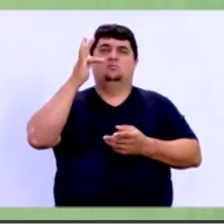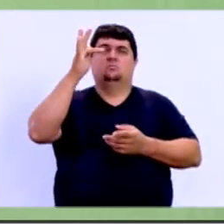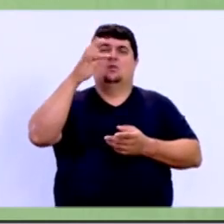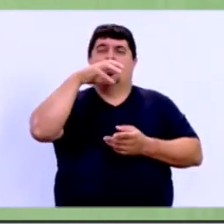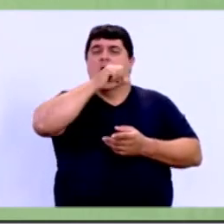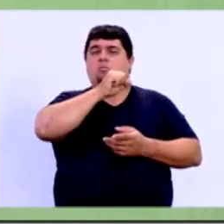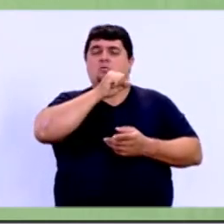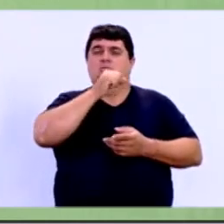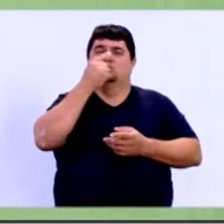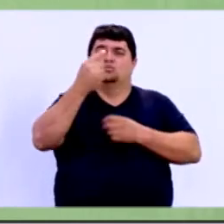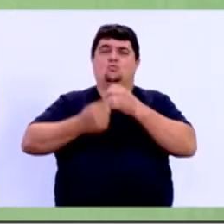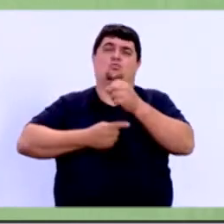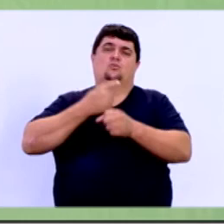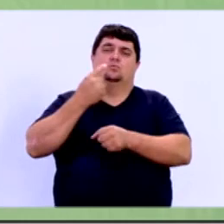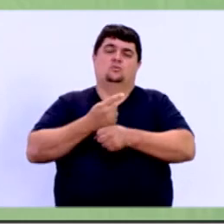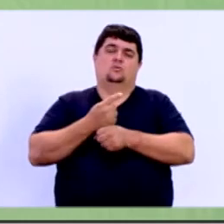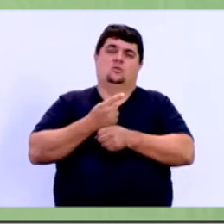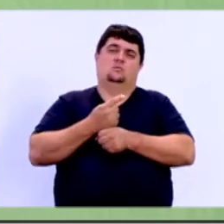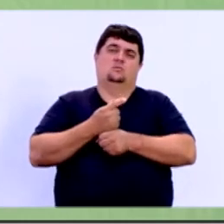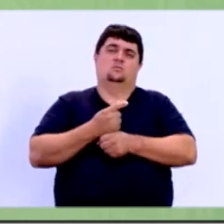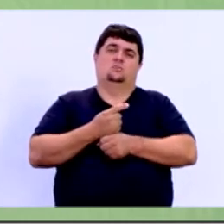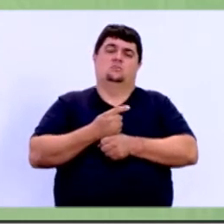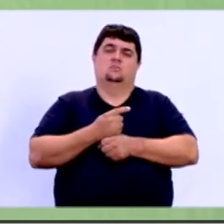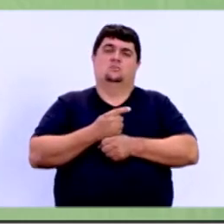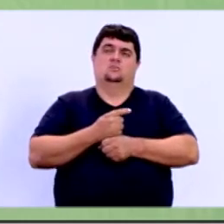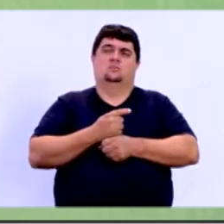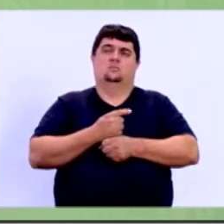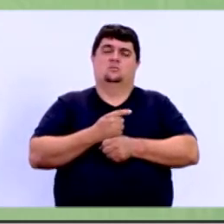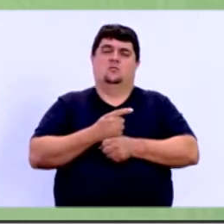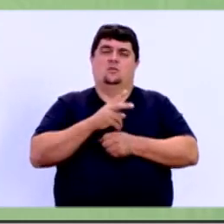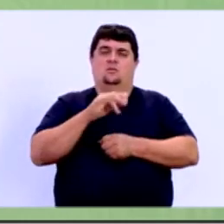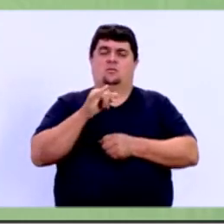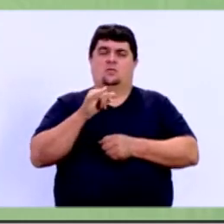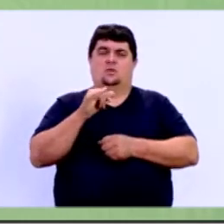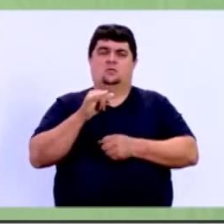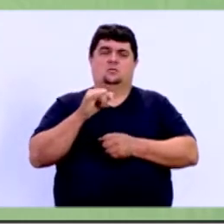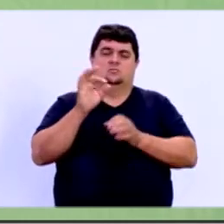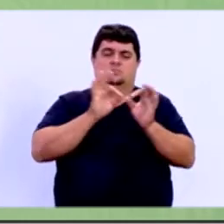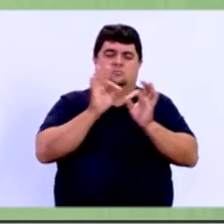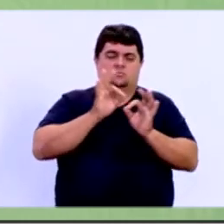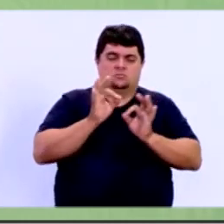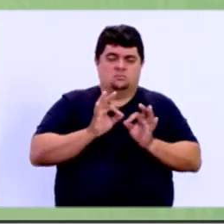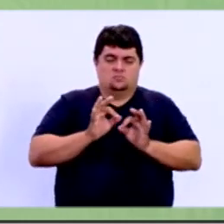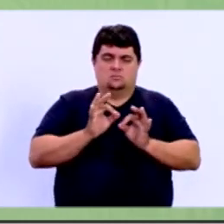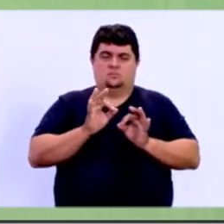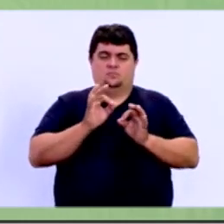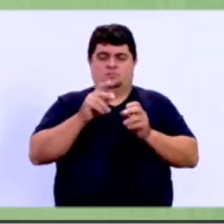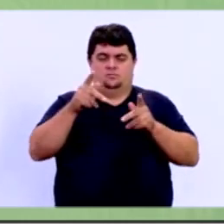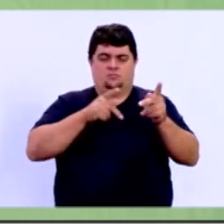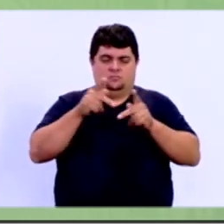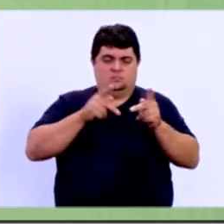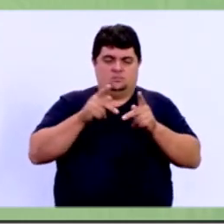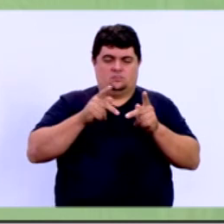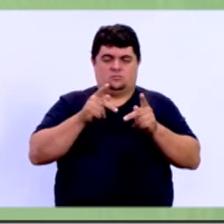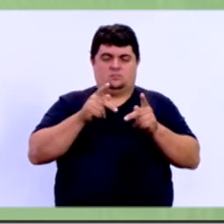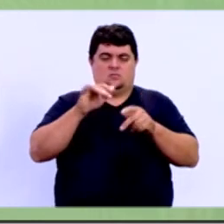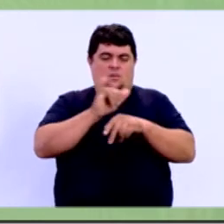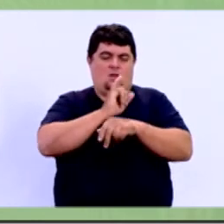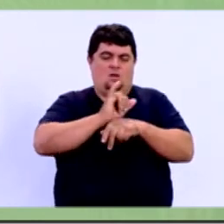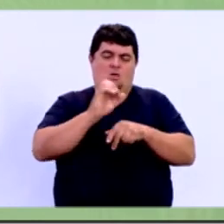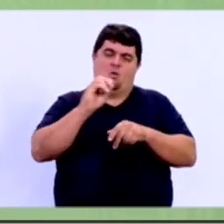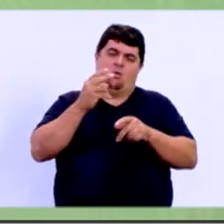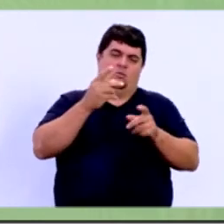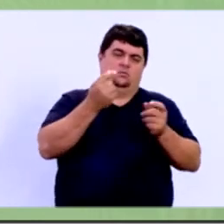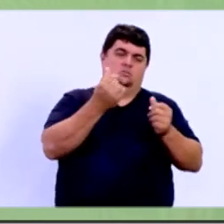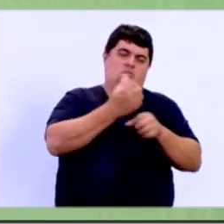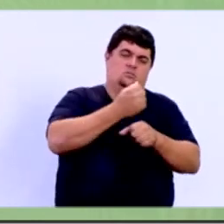prazo, como por exemplo 1 ano. Né? Então ele vai montar o seu planejamento, né, seja ele estratégico ou seja